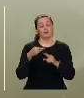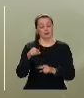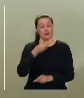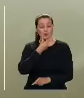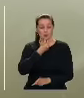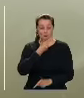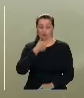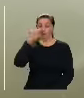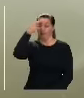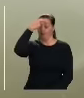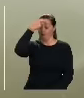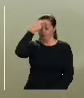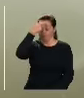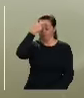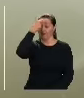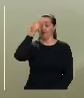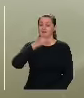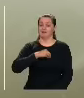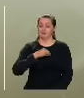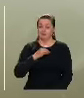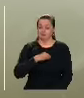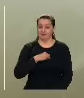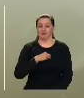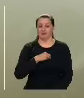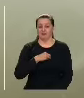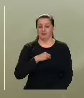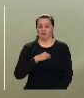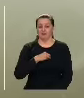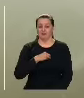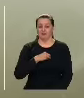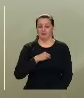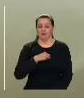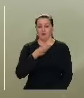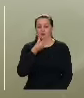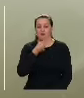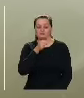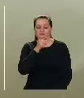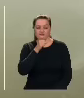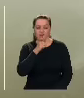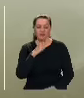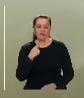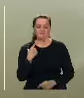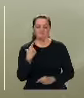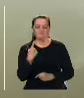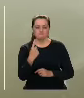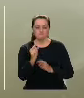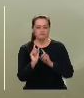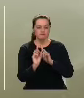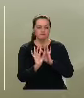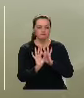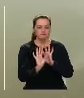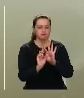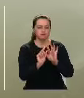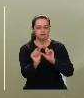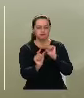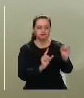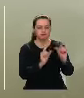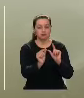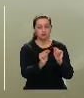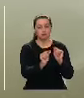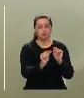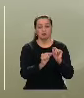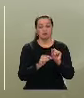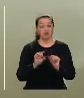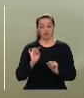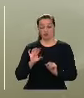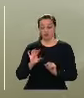Mas, e aliás, tinham até mais pecados. Ficou só Jesus e a mulher que estava no meio.